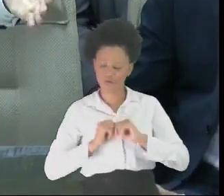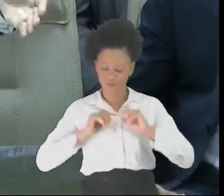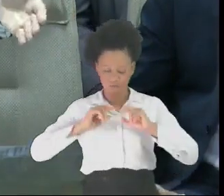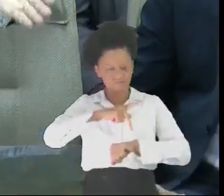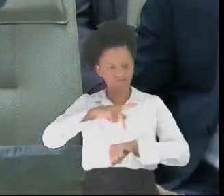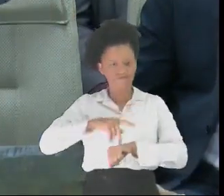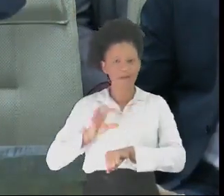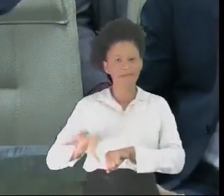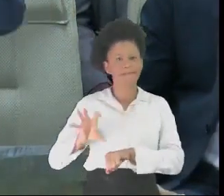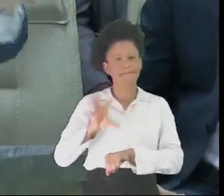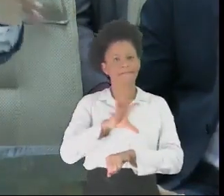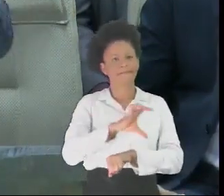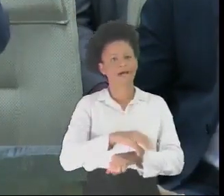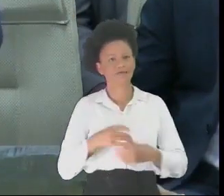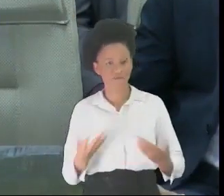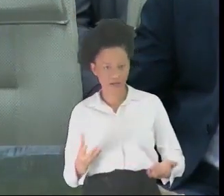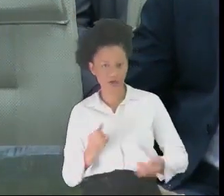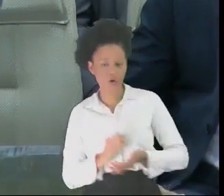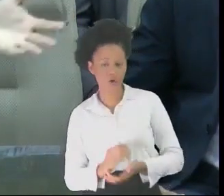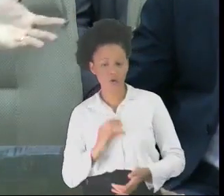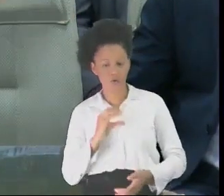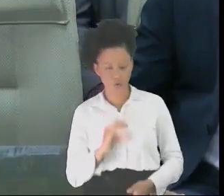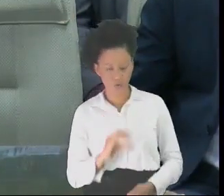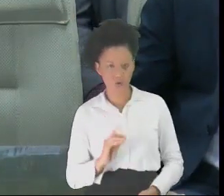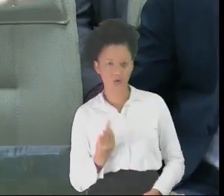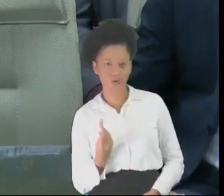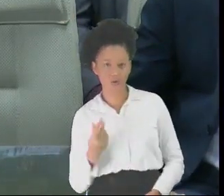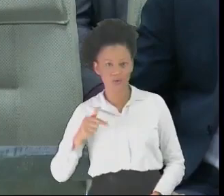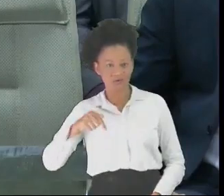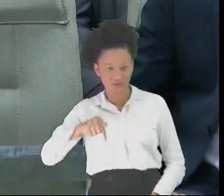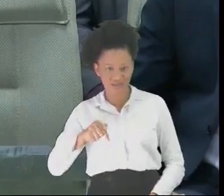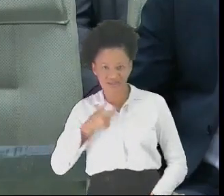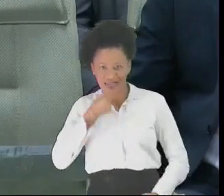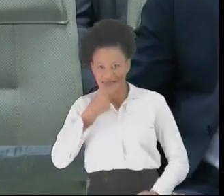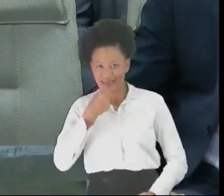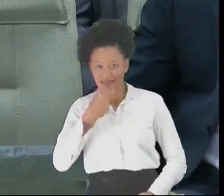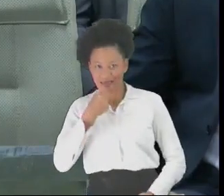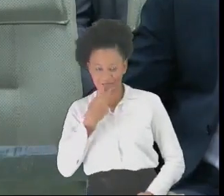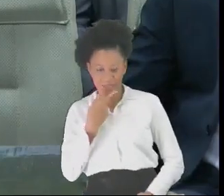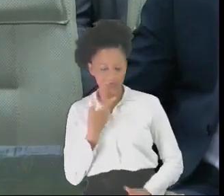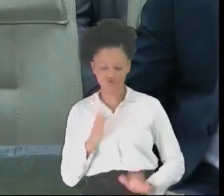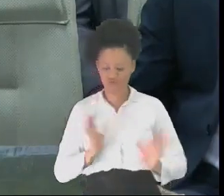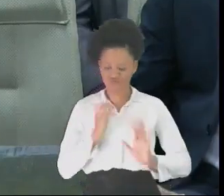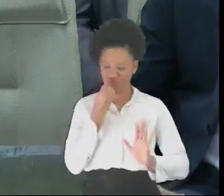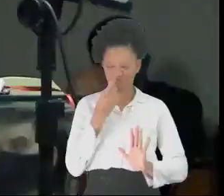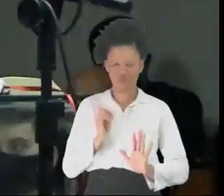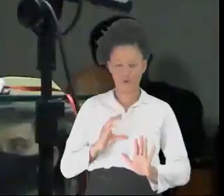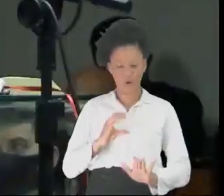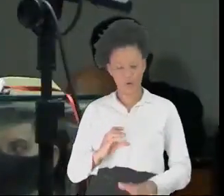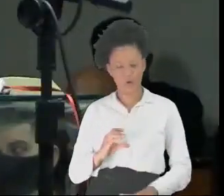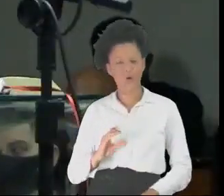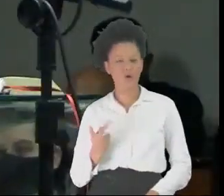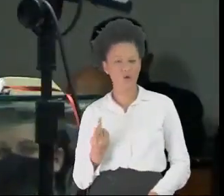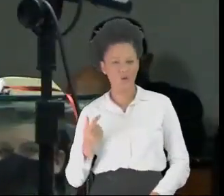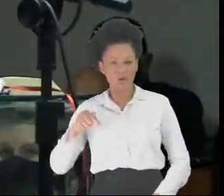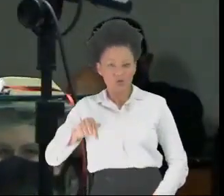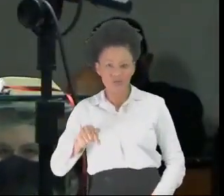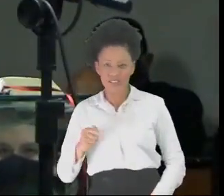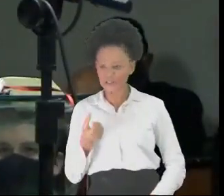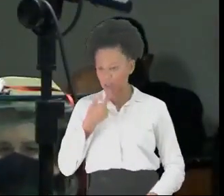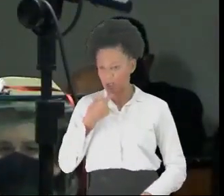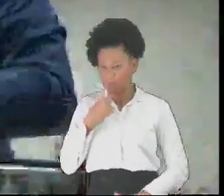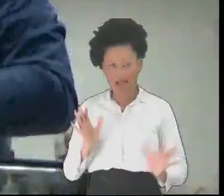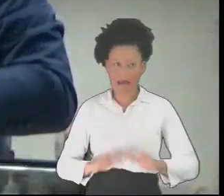Ela disse que a cloroquina não serve, a princípio, depois disse que servia, não foi assim? Ficou para frente e para trás. Mas a cloroquina não serve. E ai daquele